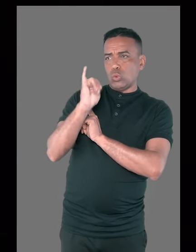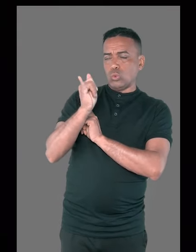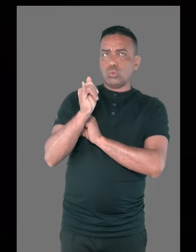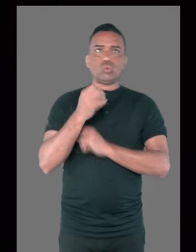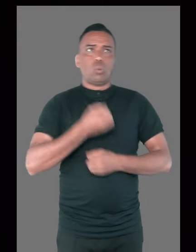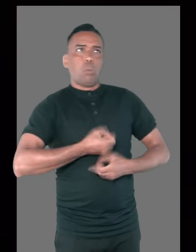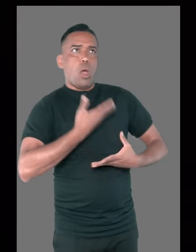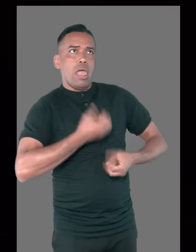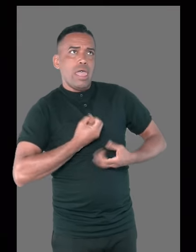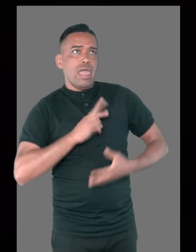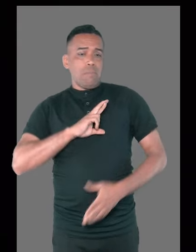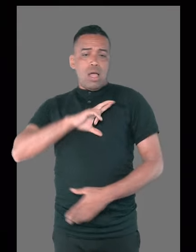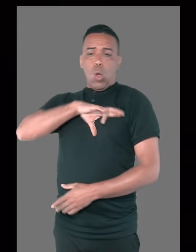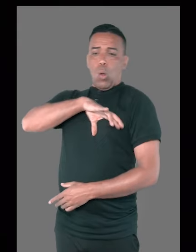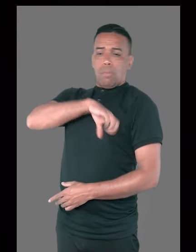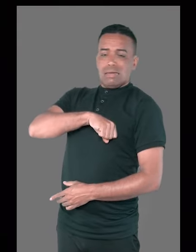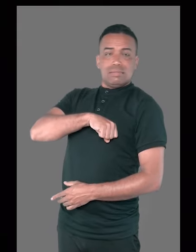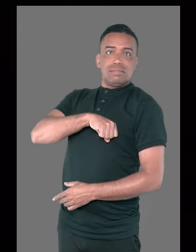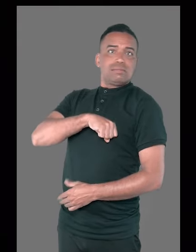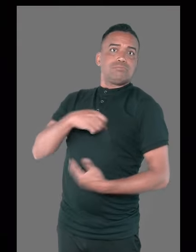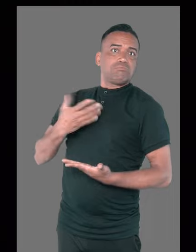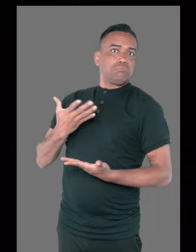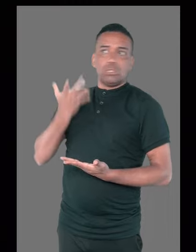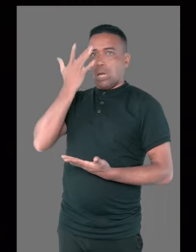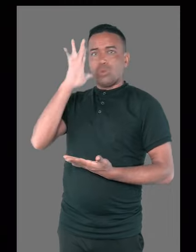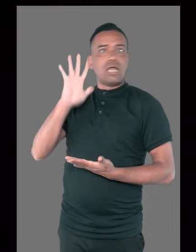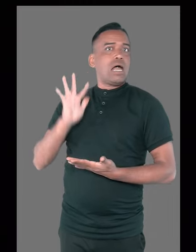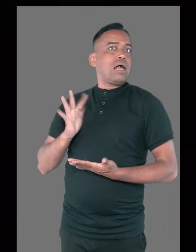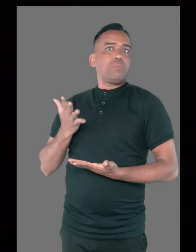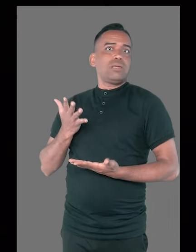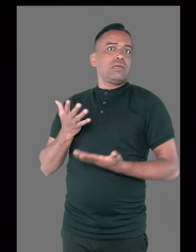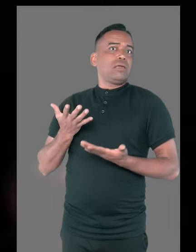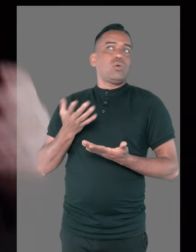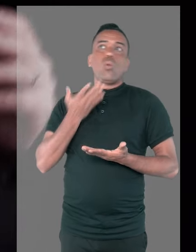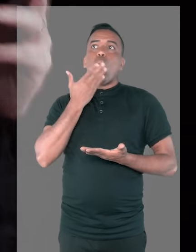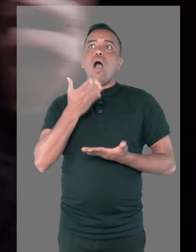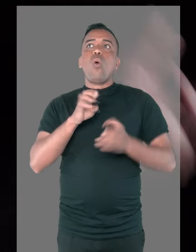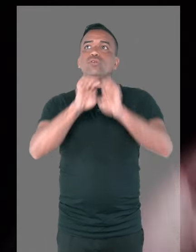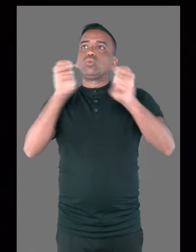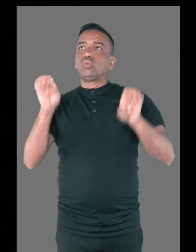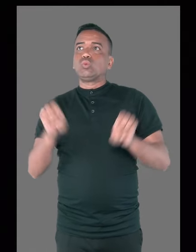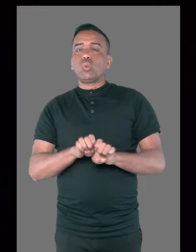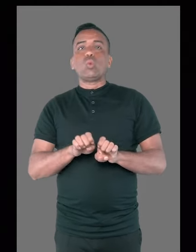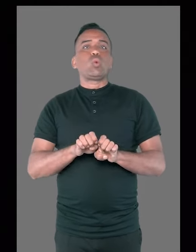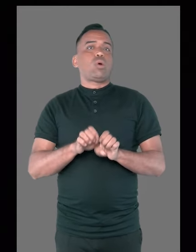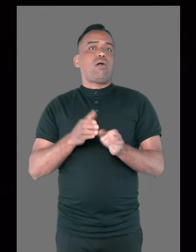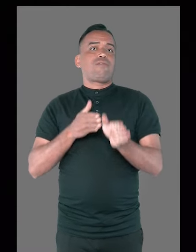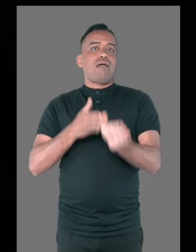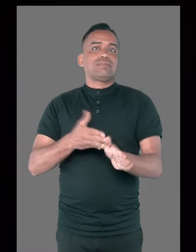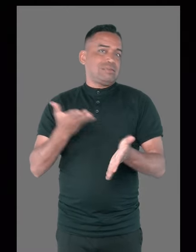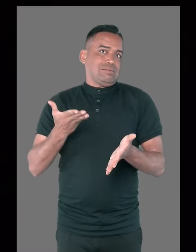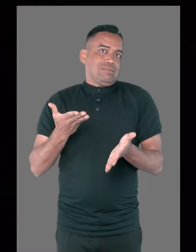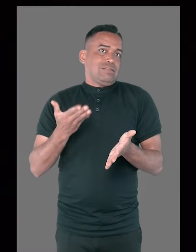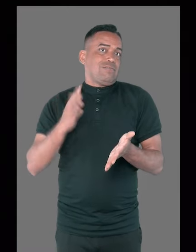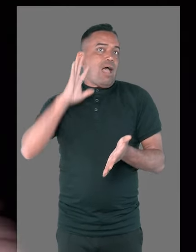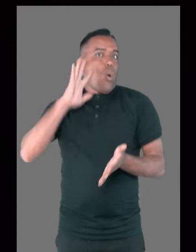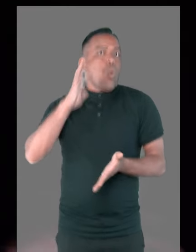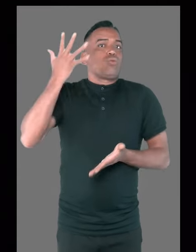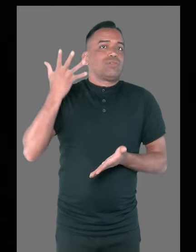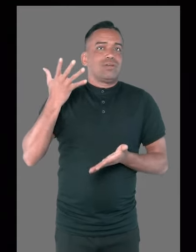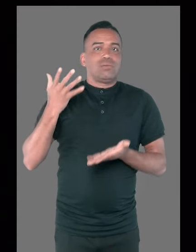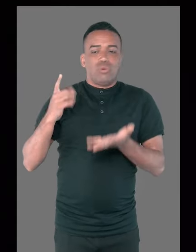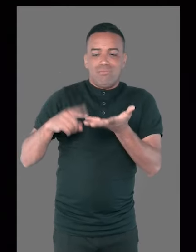um romance, mesmo porque a gente nunca sabe o que vai ser verdadeiramente aquilo, se é que vai ser, já que uma